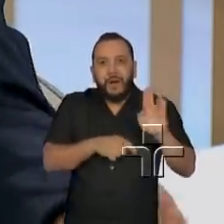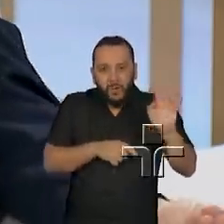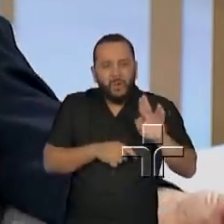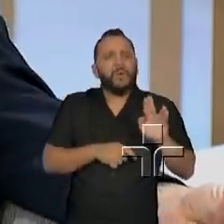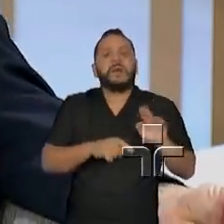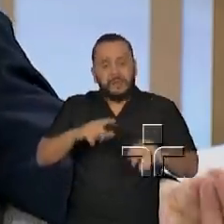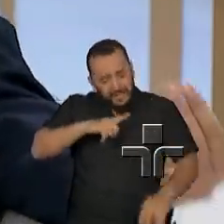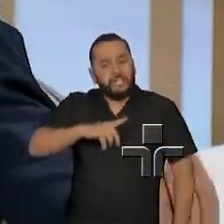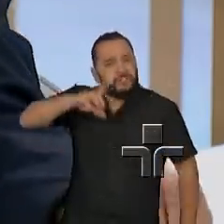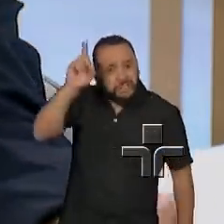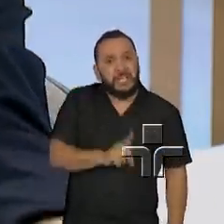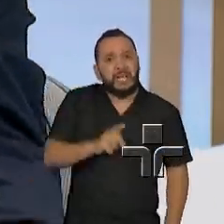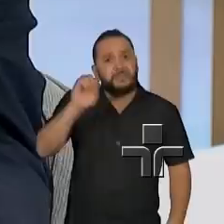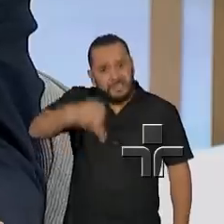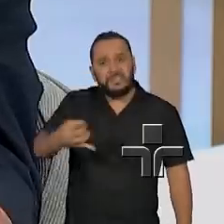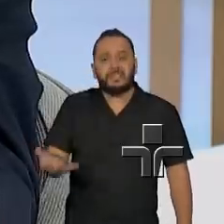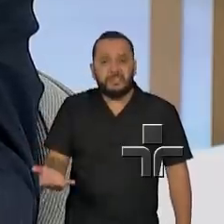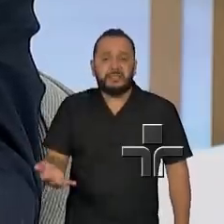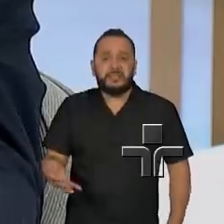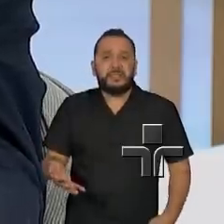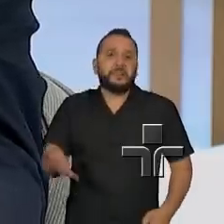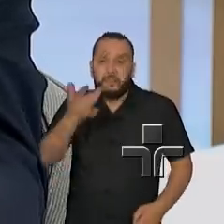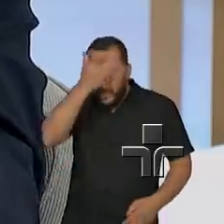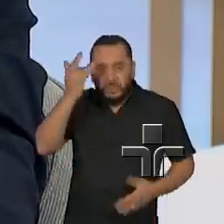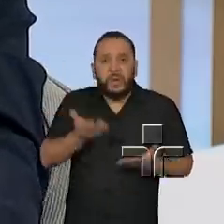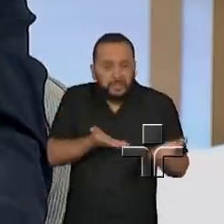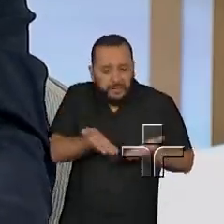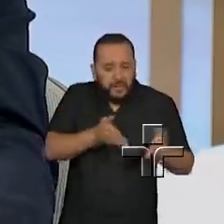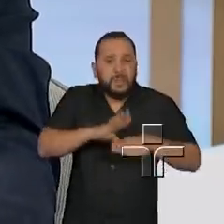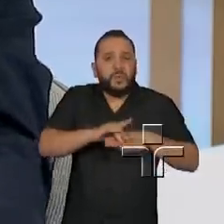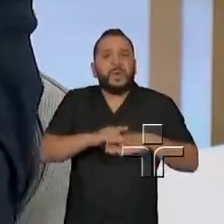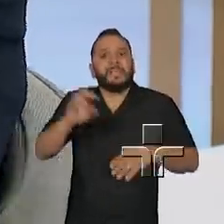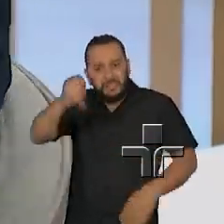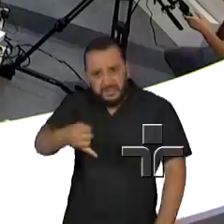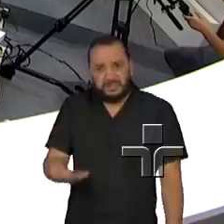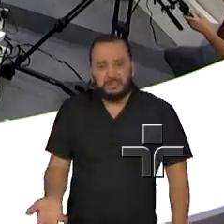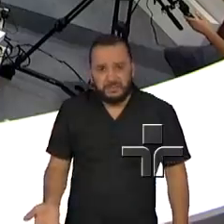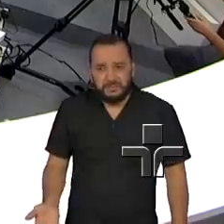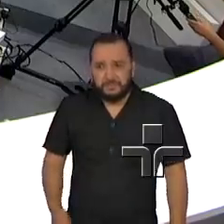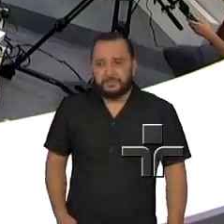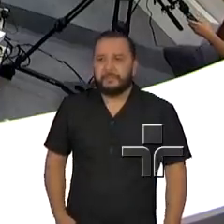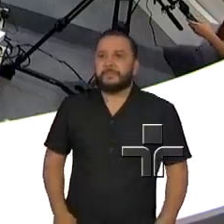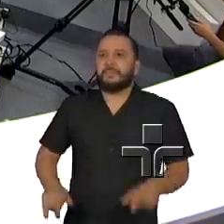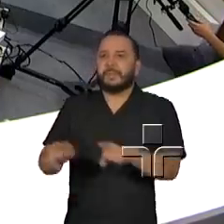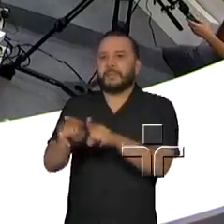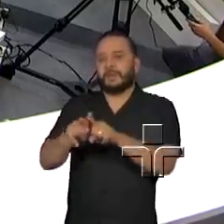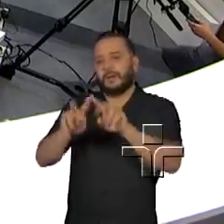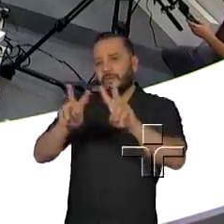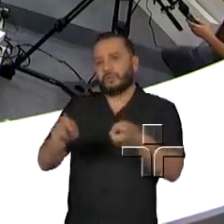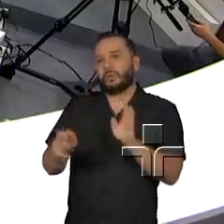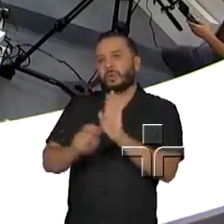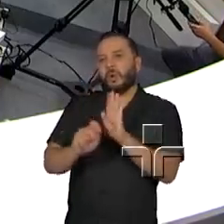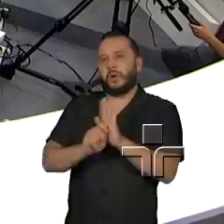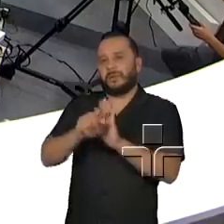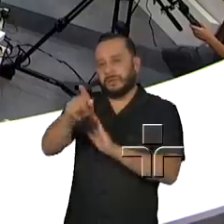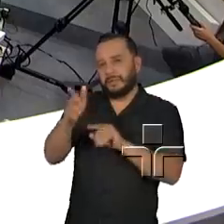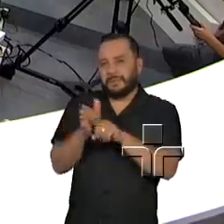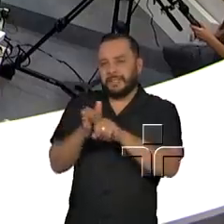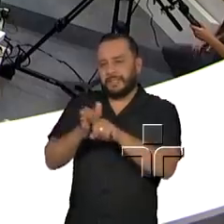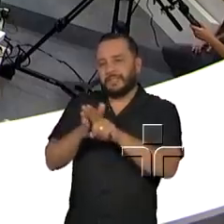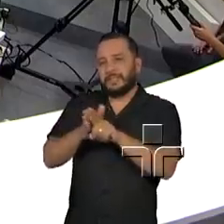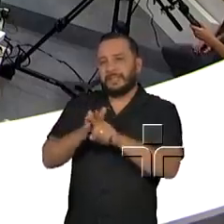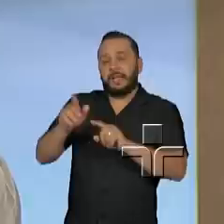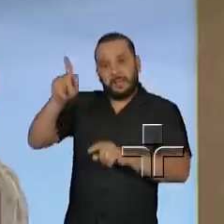e imoral impedir que uma pessoa se trate. Siddhartha, para continuar no assunto das drogas, uma das suas linhas de pesquisa na